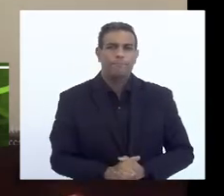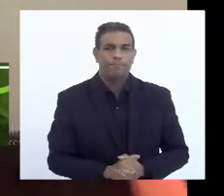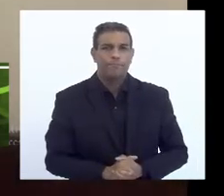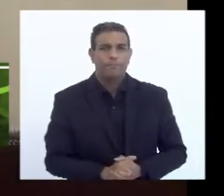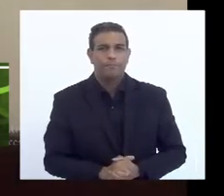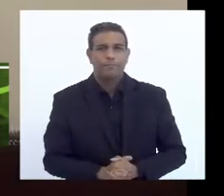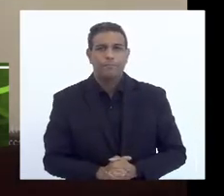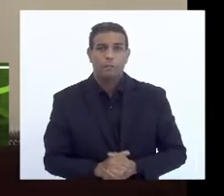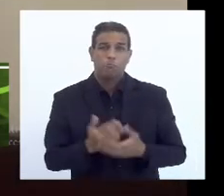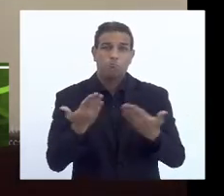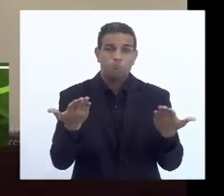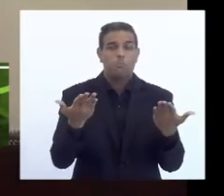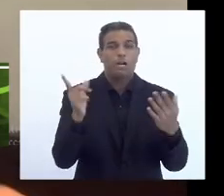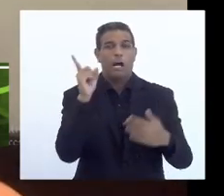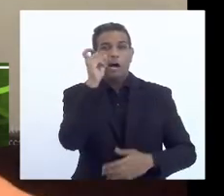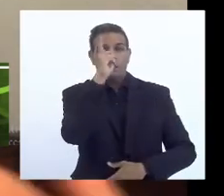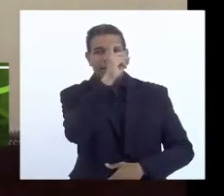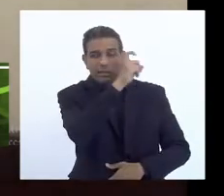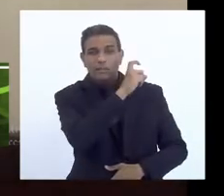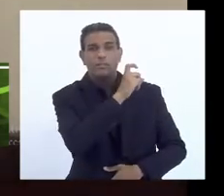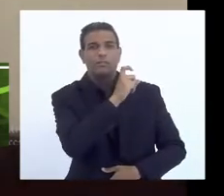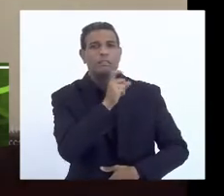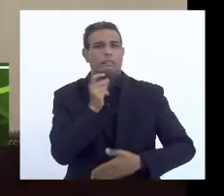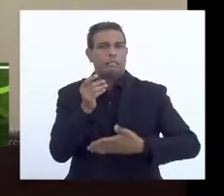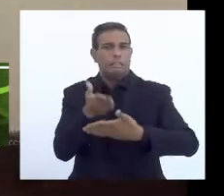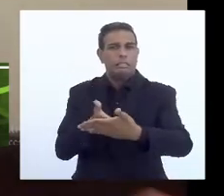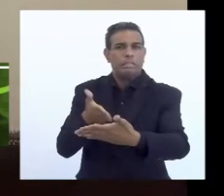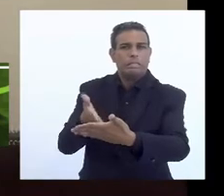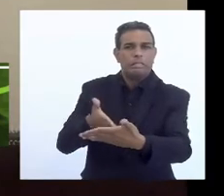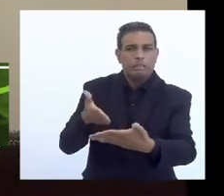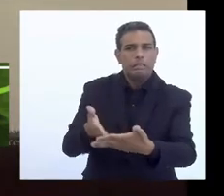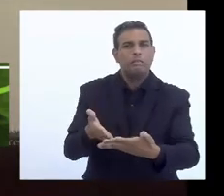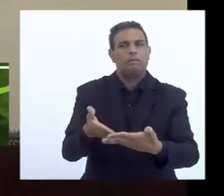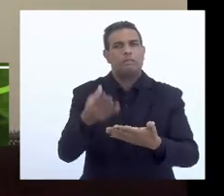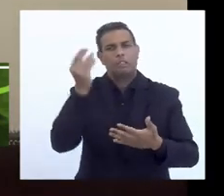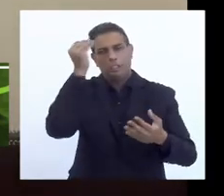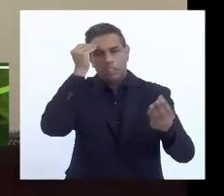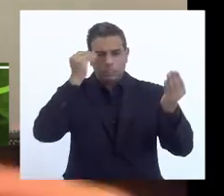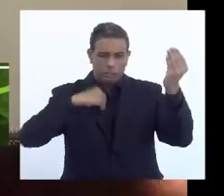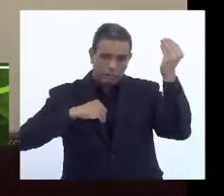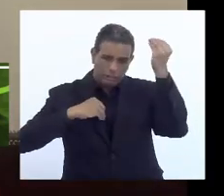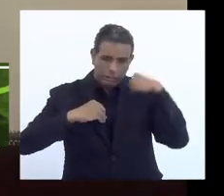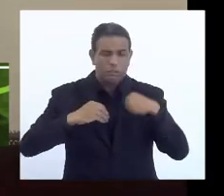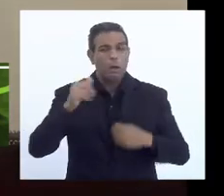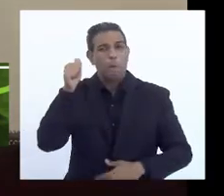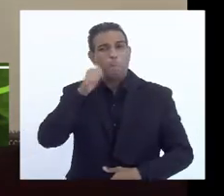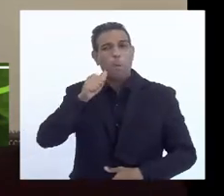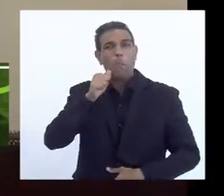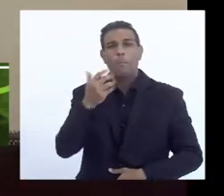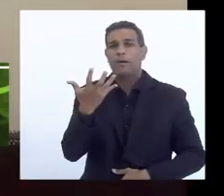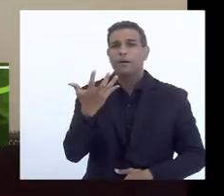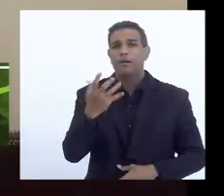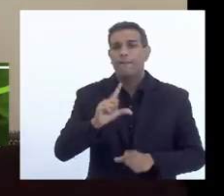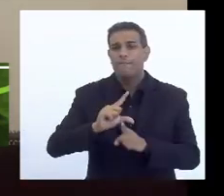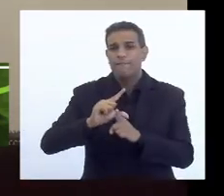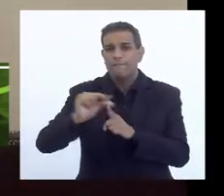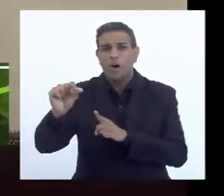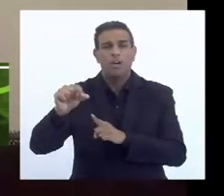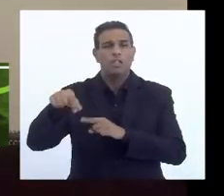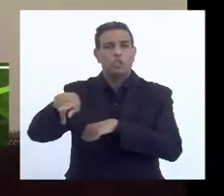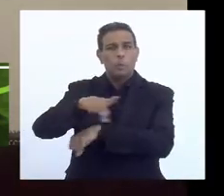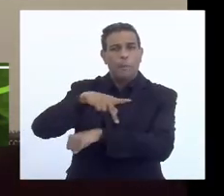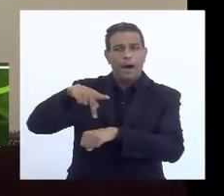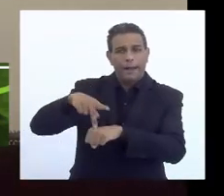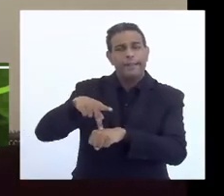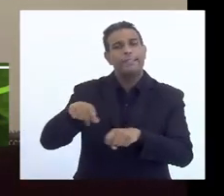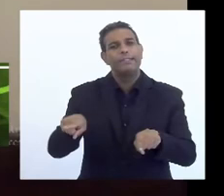sua dificuldade, pela sua intimidação, pela sua desistência. Algumas, inclusive, saem do país e